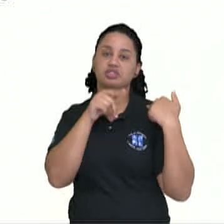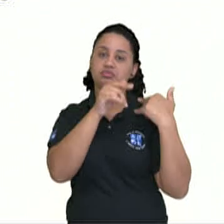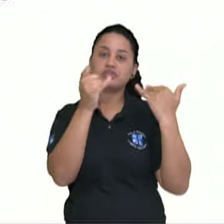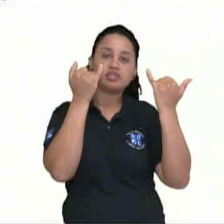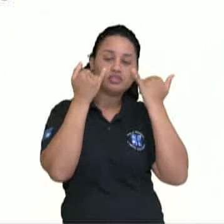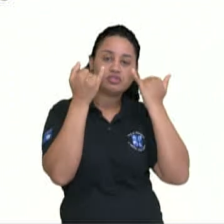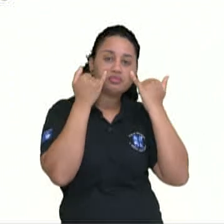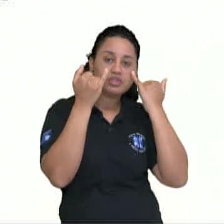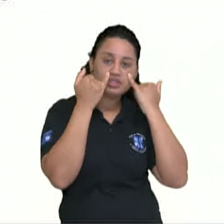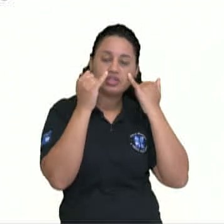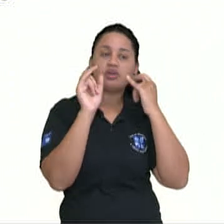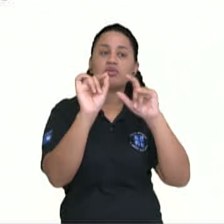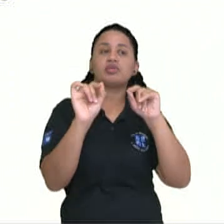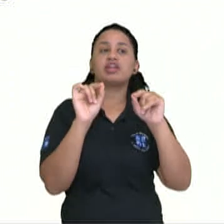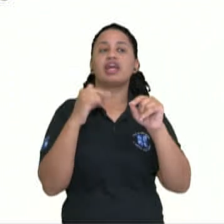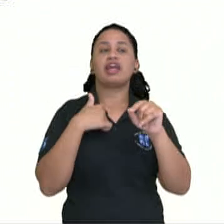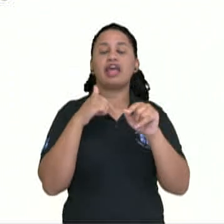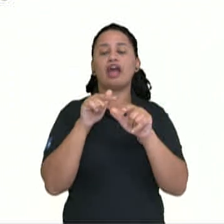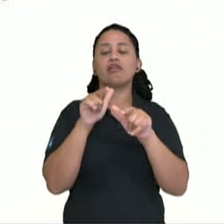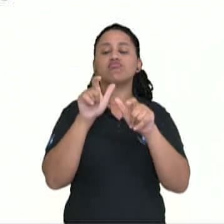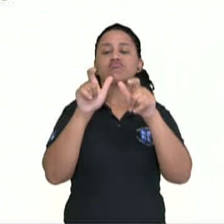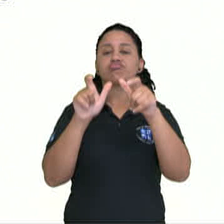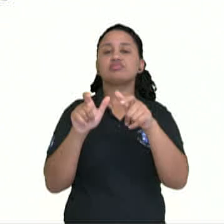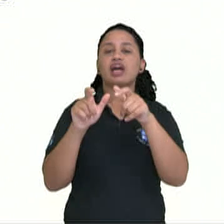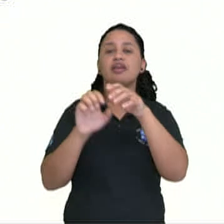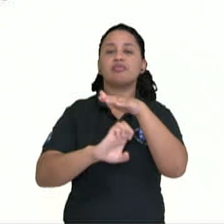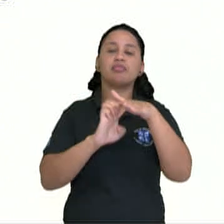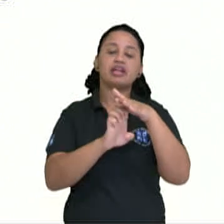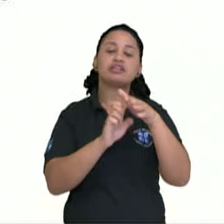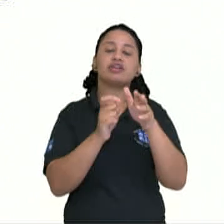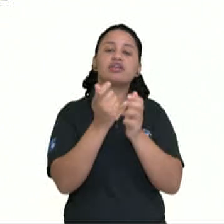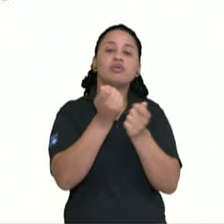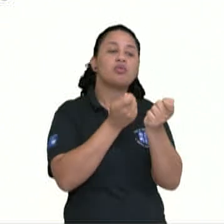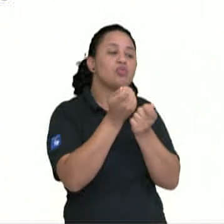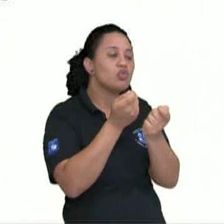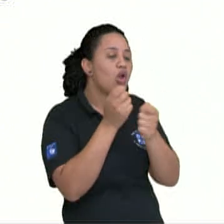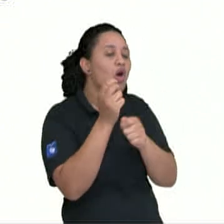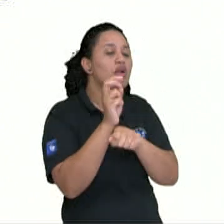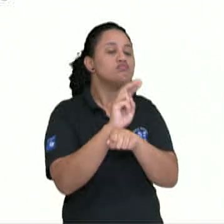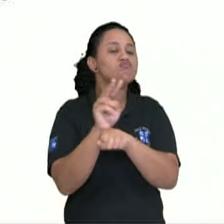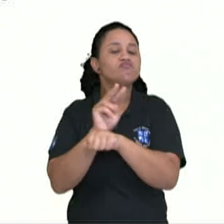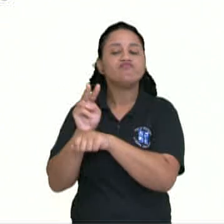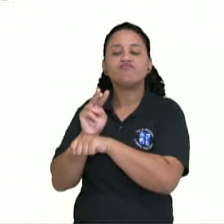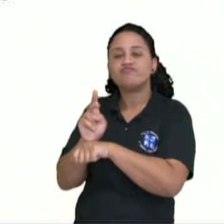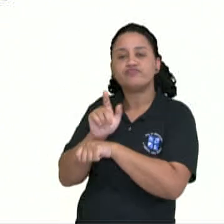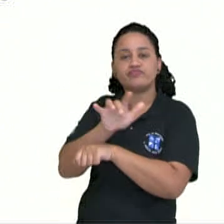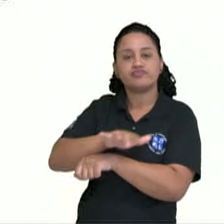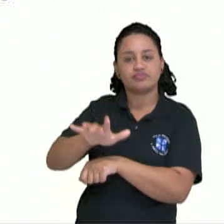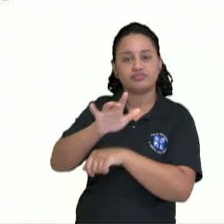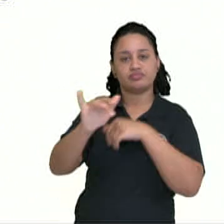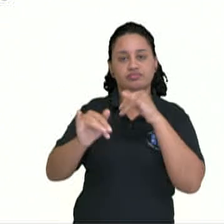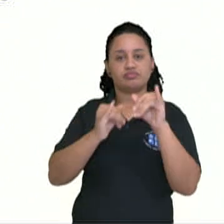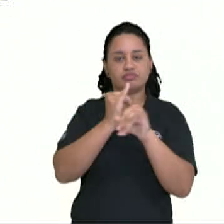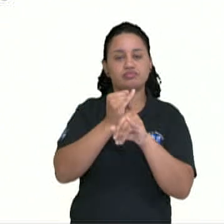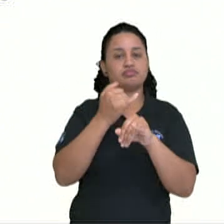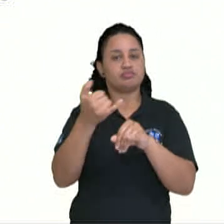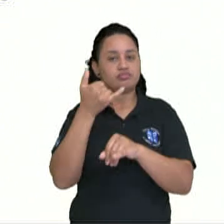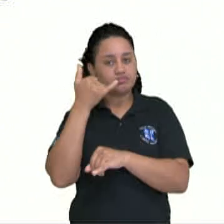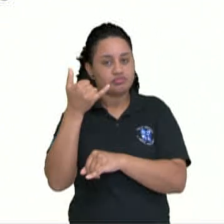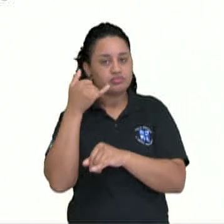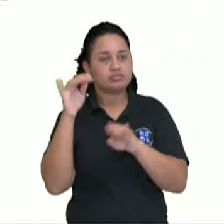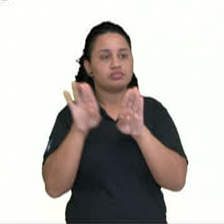Telecomunicações, órgão que regula a fiscalização e fiscaliza este setor. Por meio de um